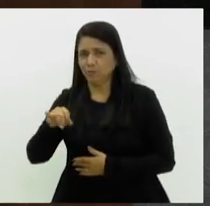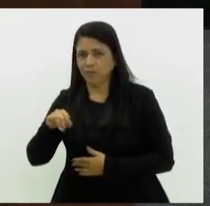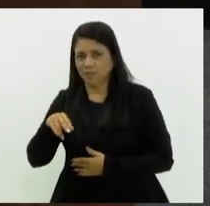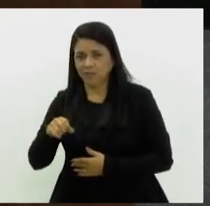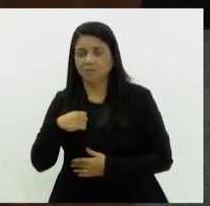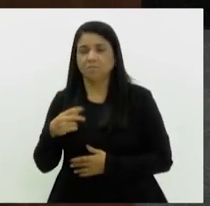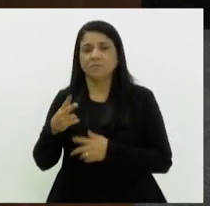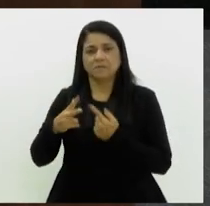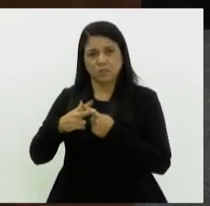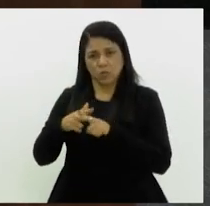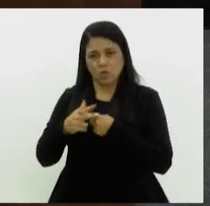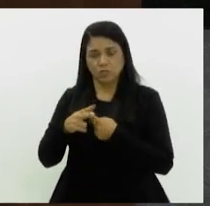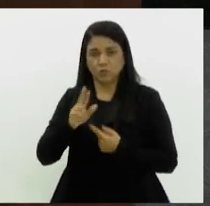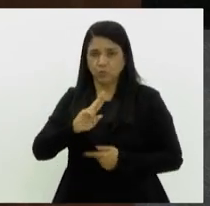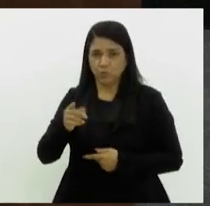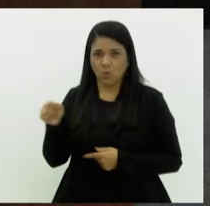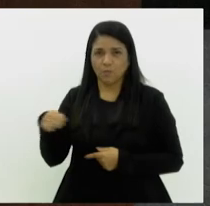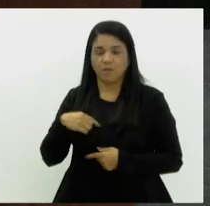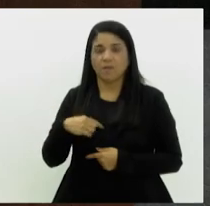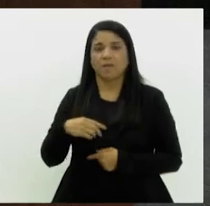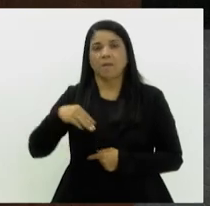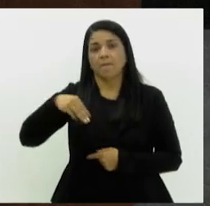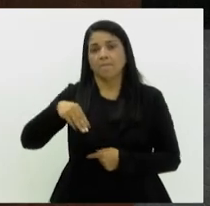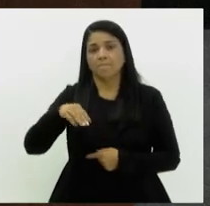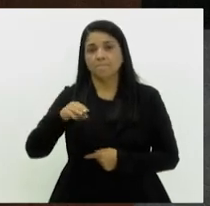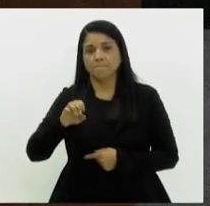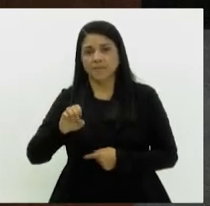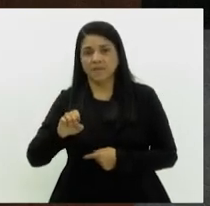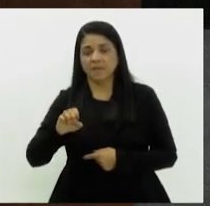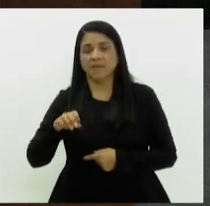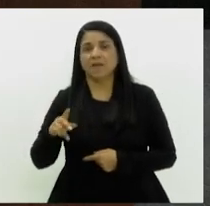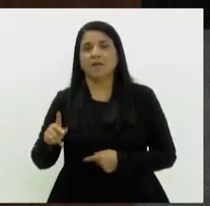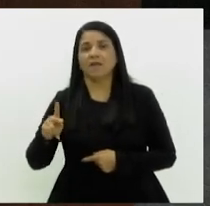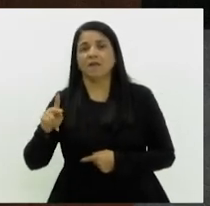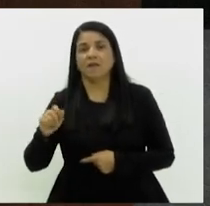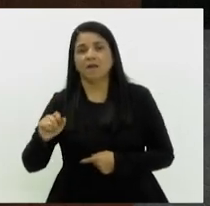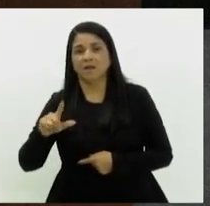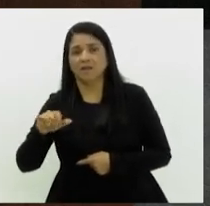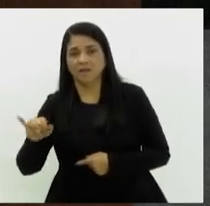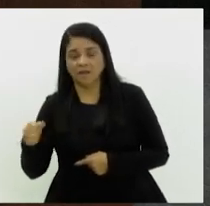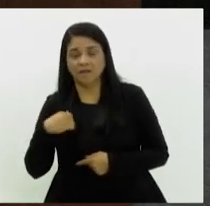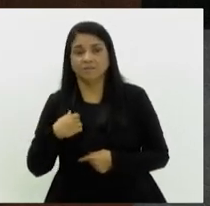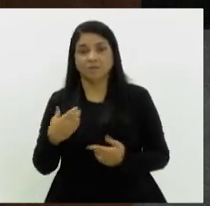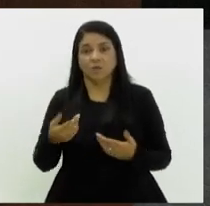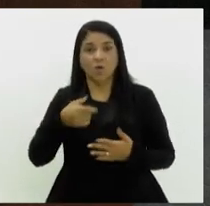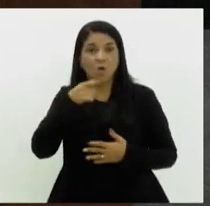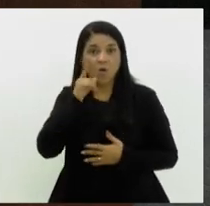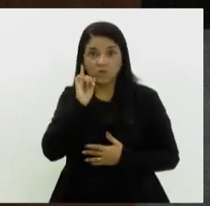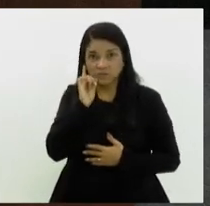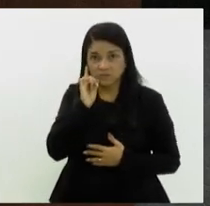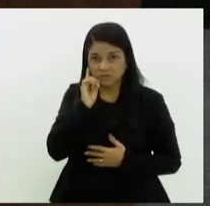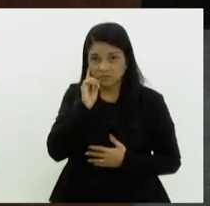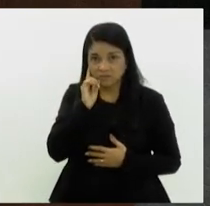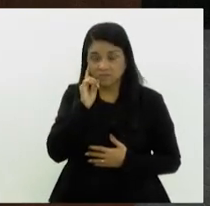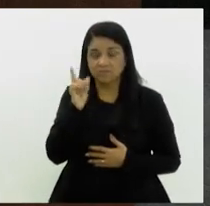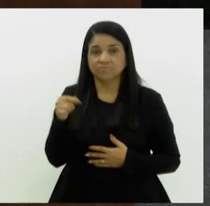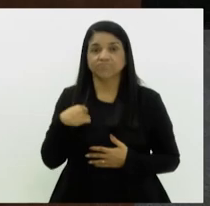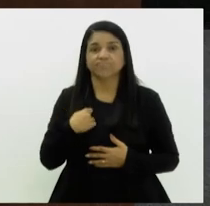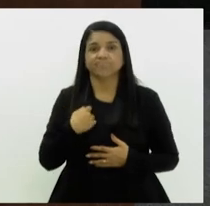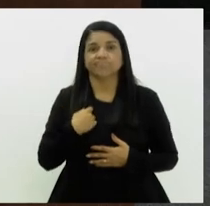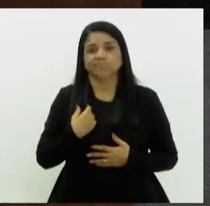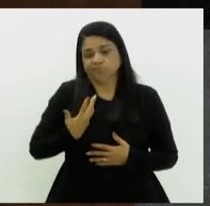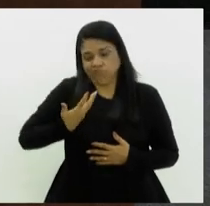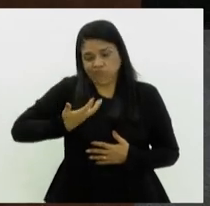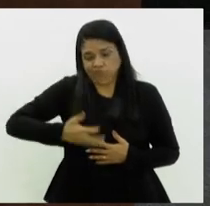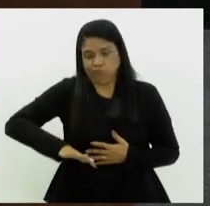Netanyahu, esse tresloucado, acabou de rejeitar, no dia de ontem, uma proposta